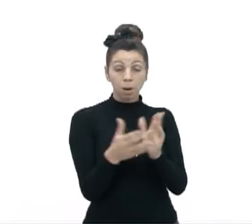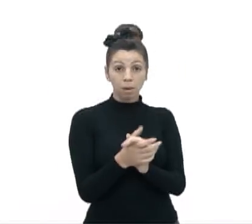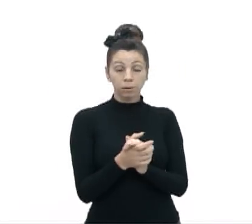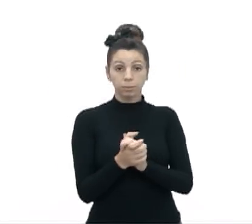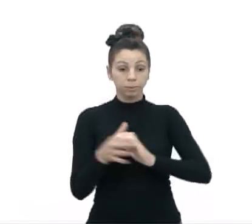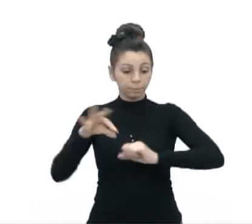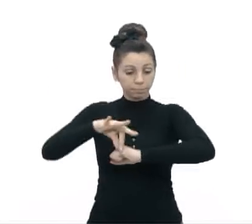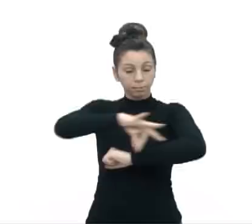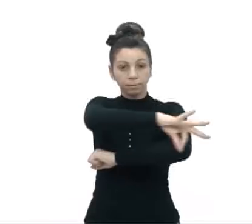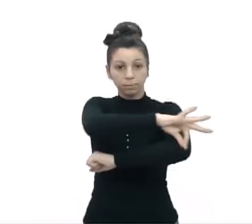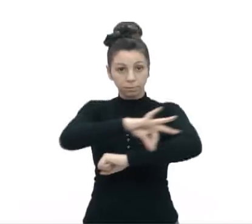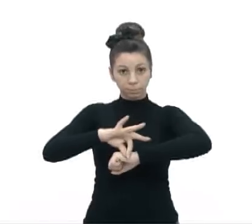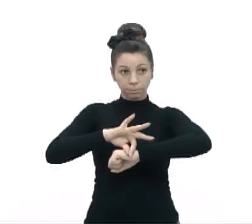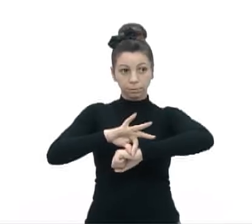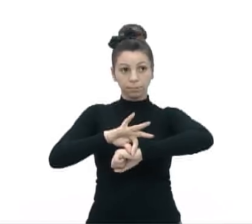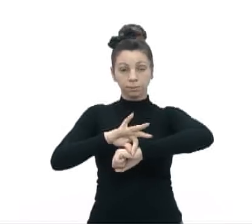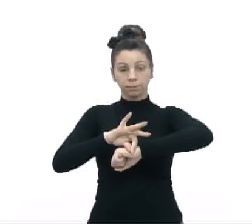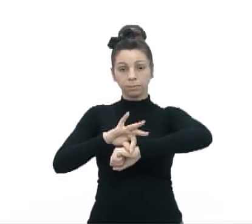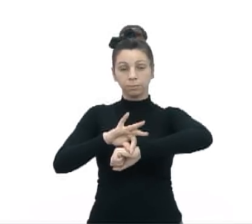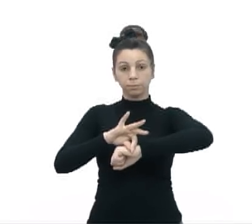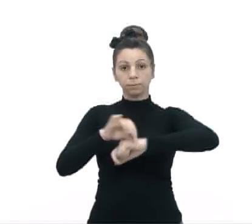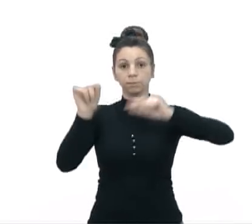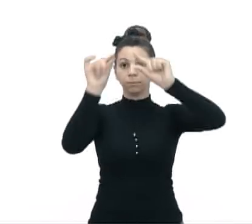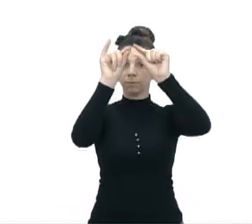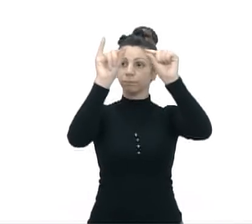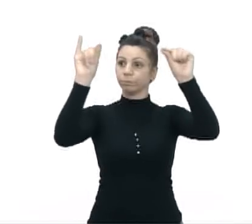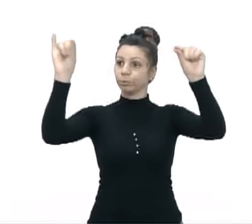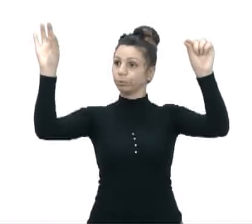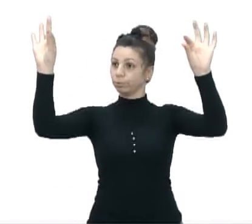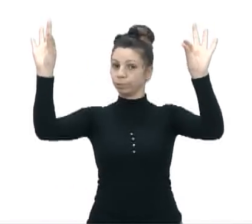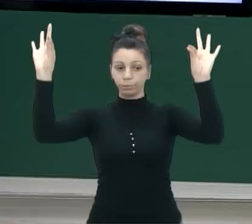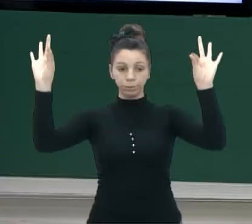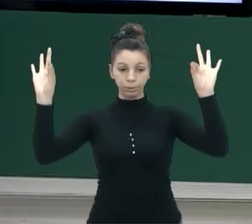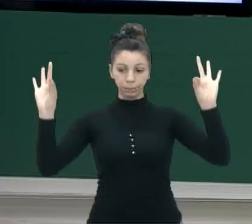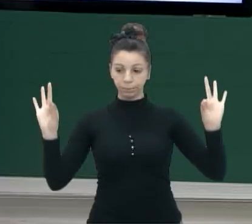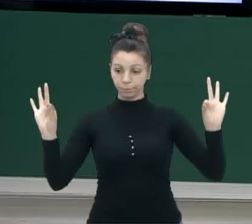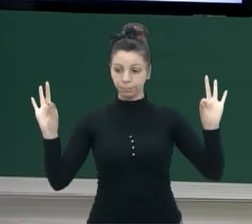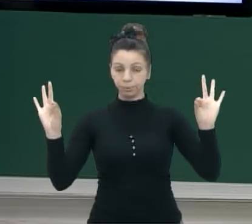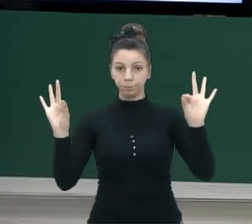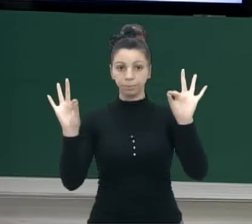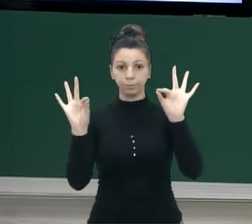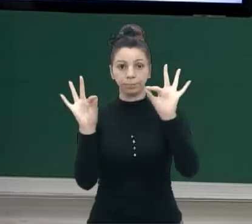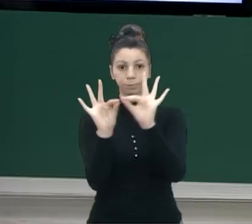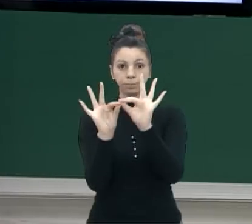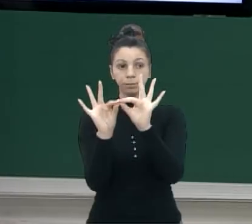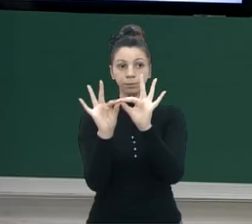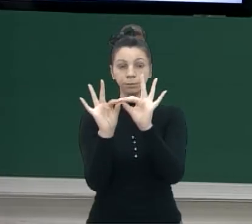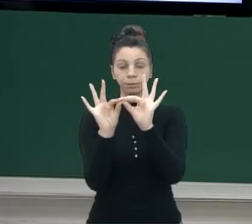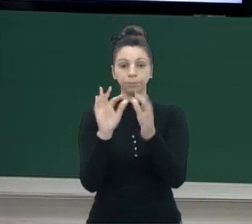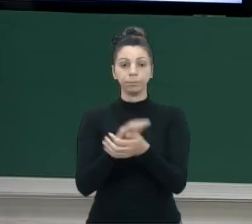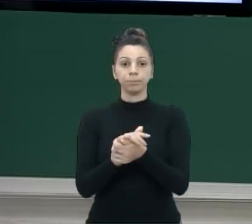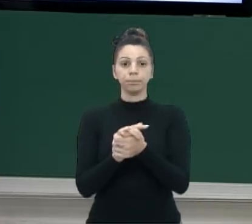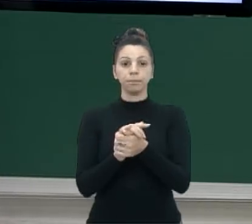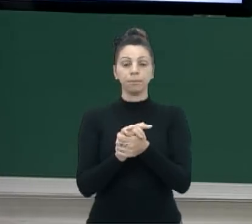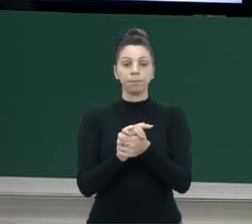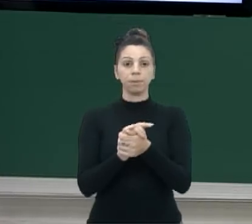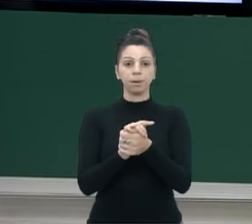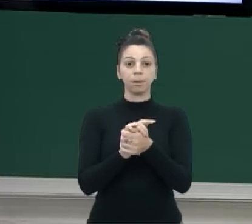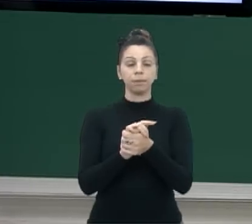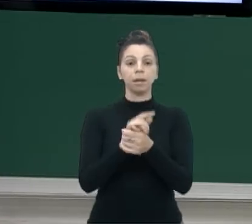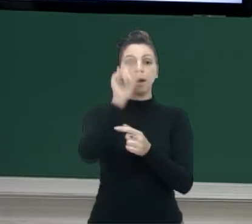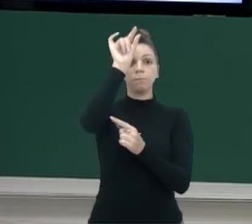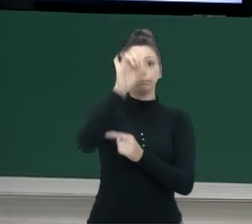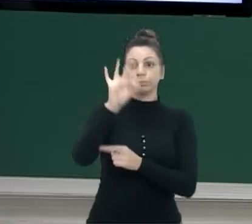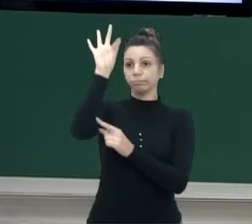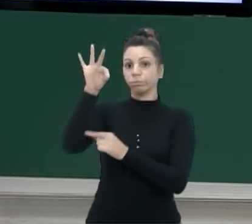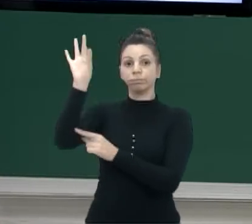sua régua, fizesse um retângulo, dividisse esse retângulo em 30 quadradinhos